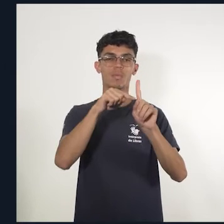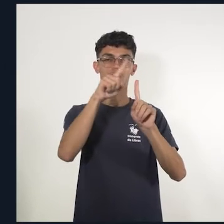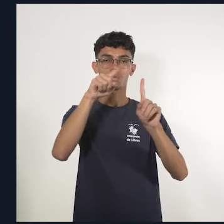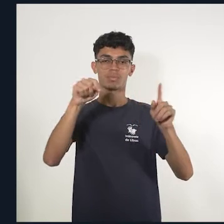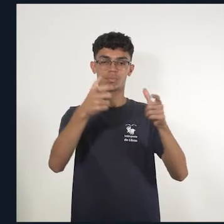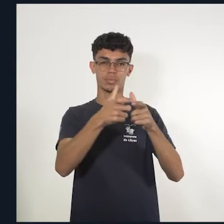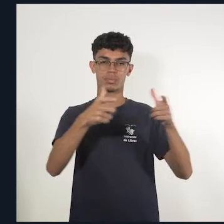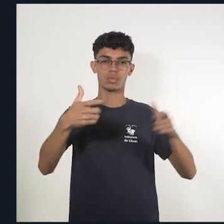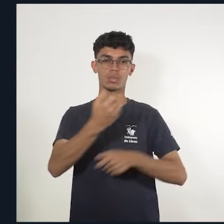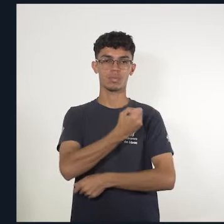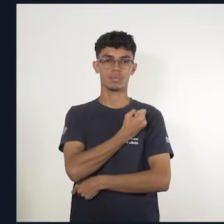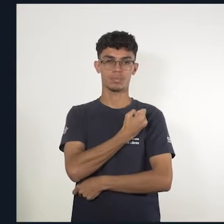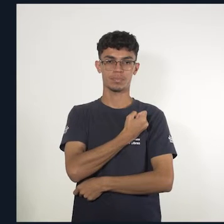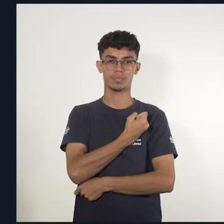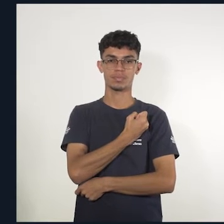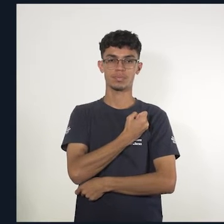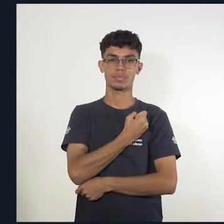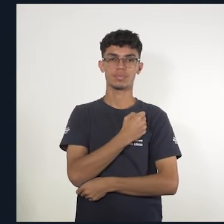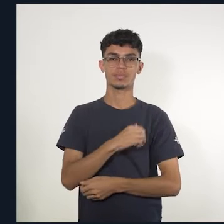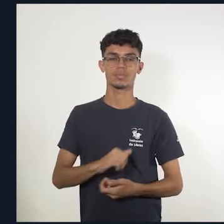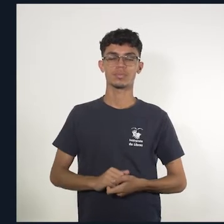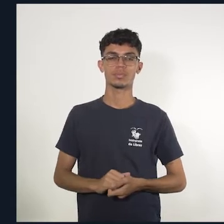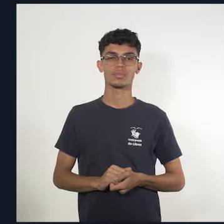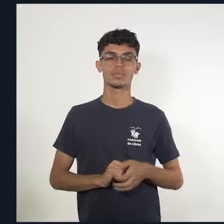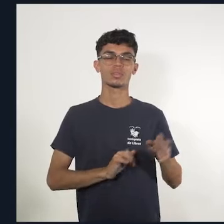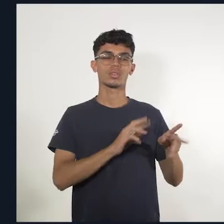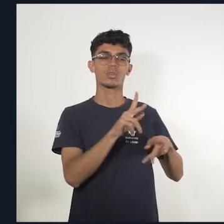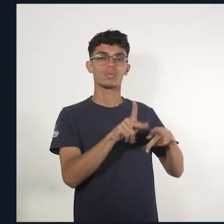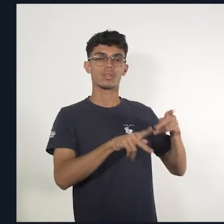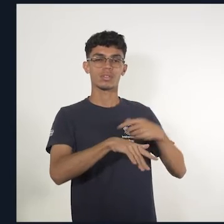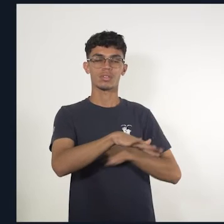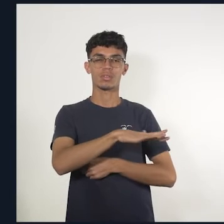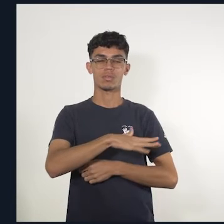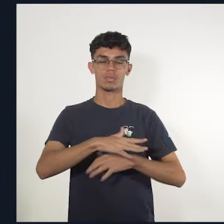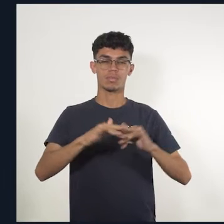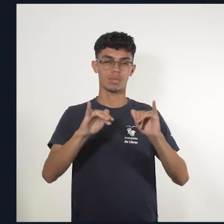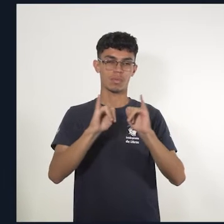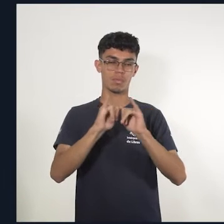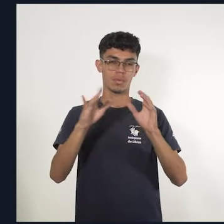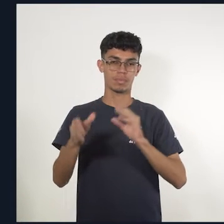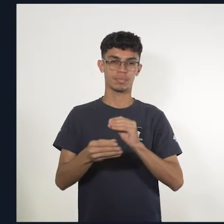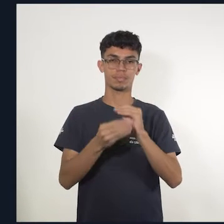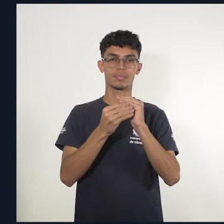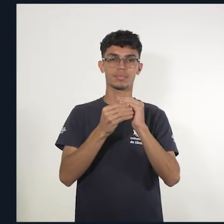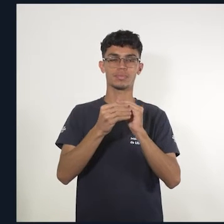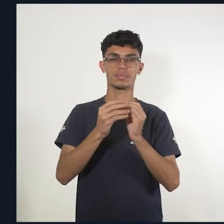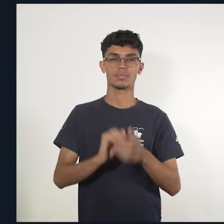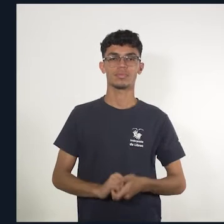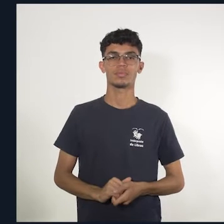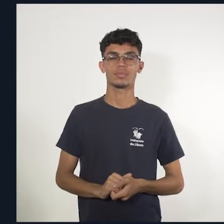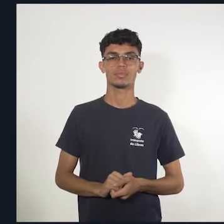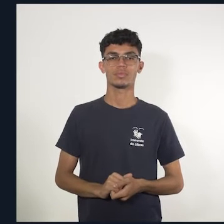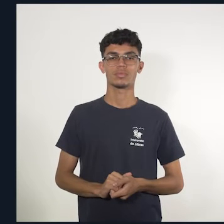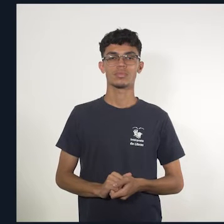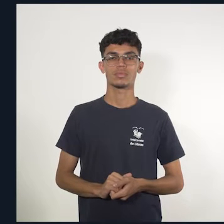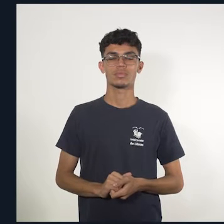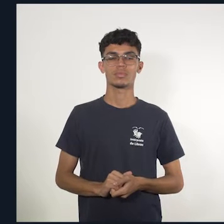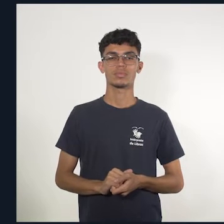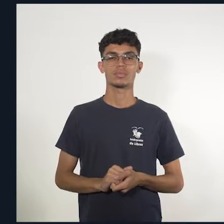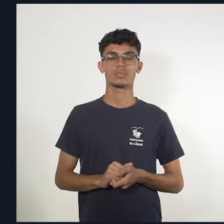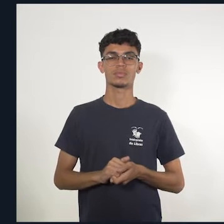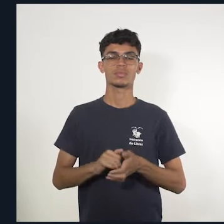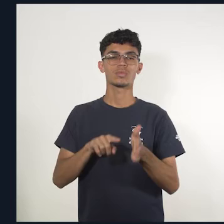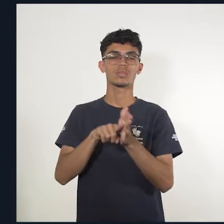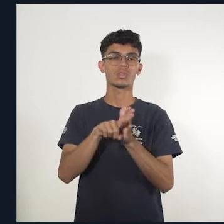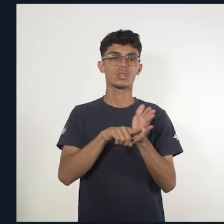maiores nesse tipo de população. Para finalizar, prefeito, o censo sorológico que a Secretaria